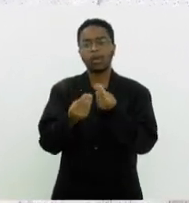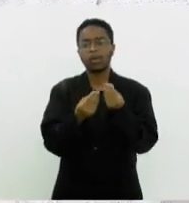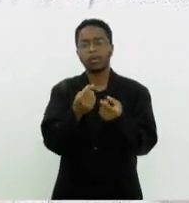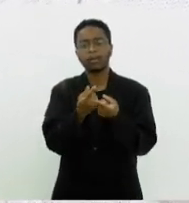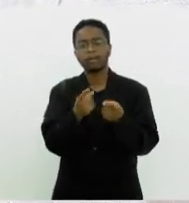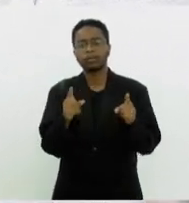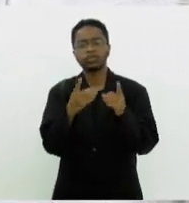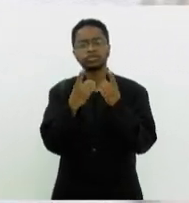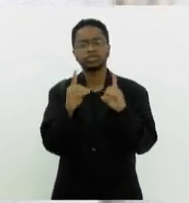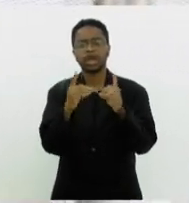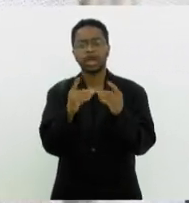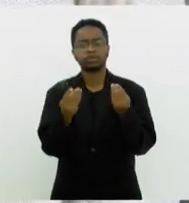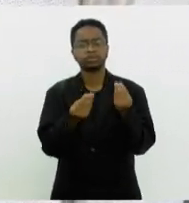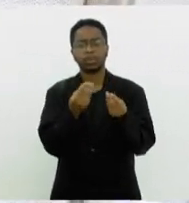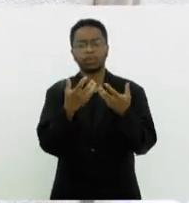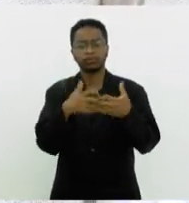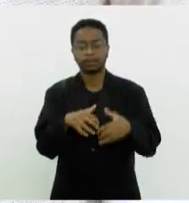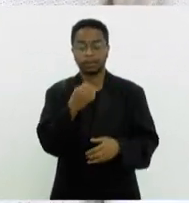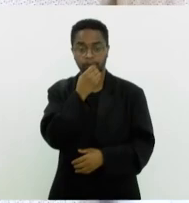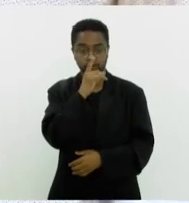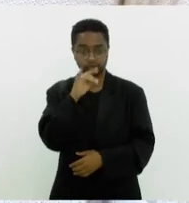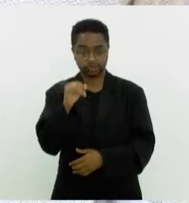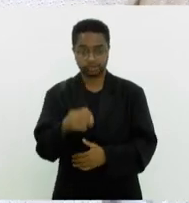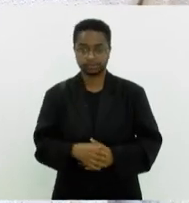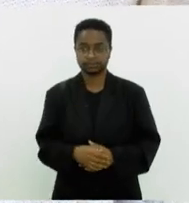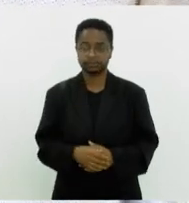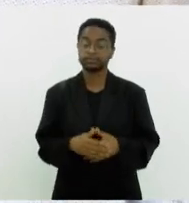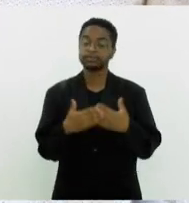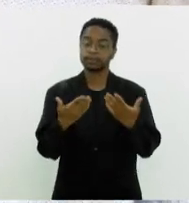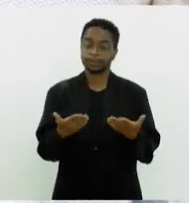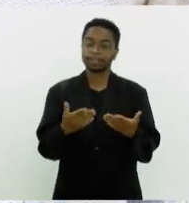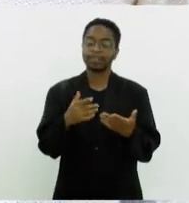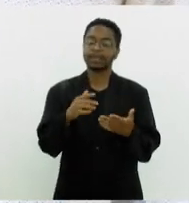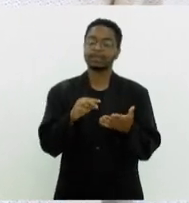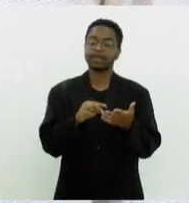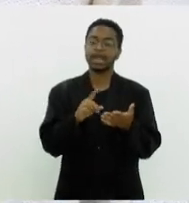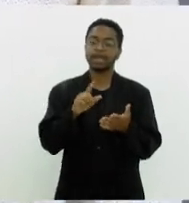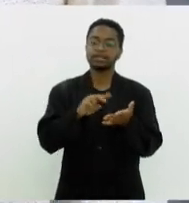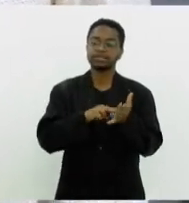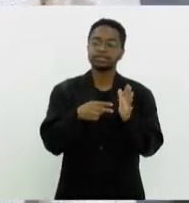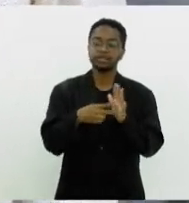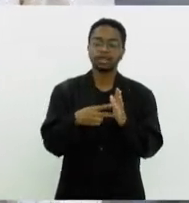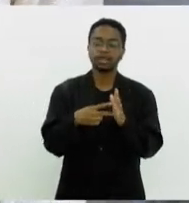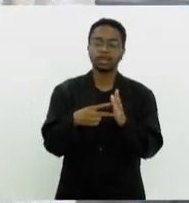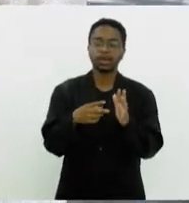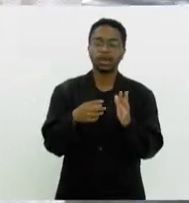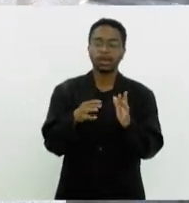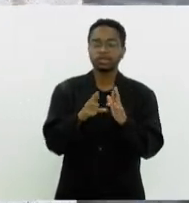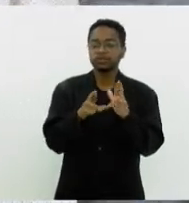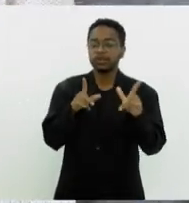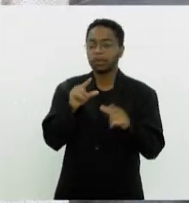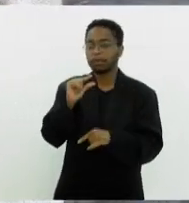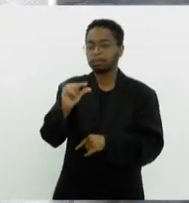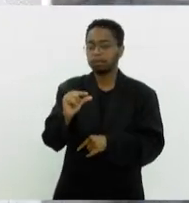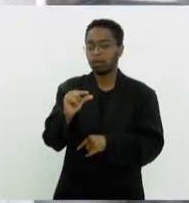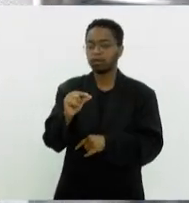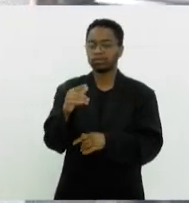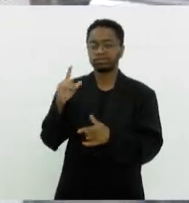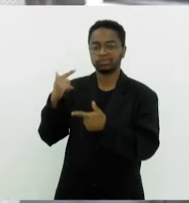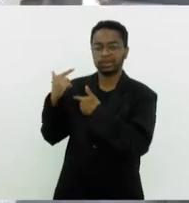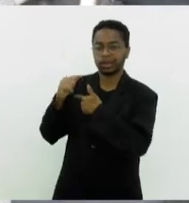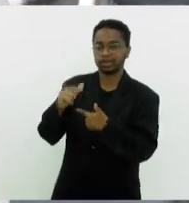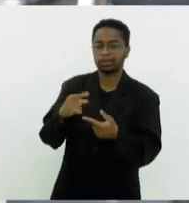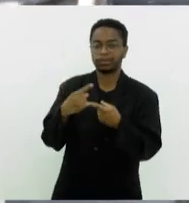concerto didático? Bom dia. Bom dia. Bom, o concerto didático se difere um pouquinho dos concertos tradicionais, porque a gente dá a oportunidade de